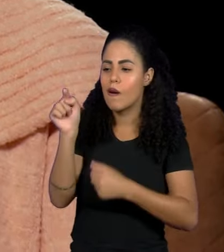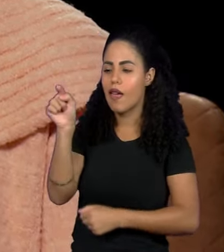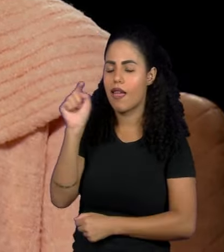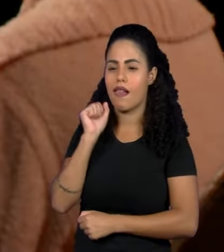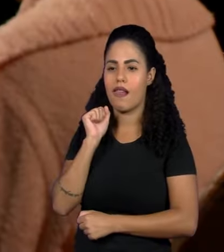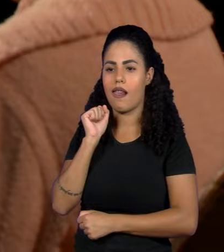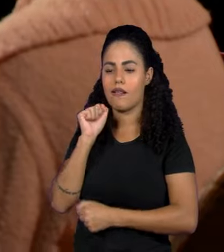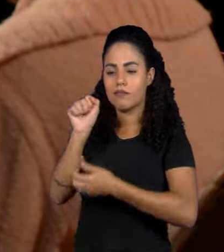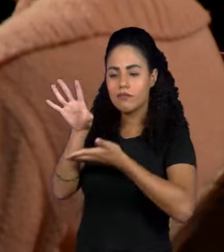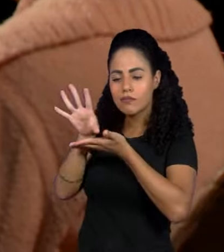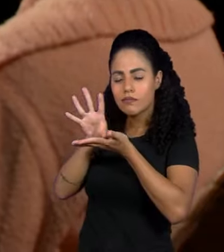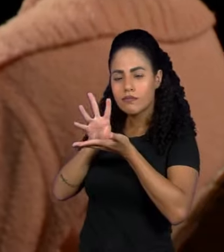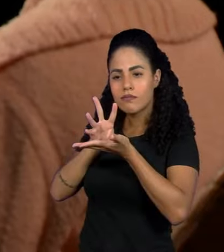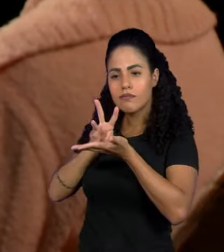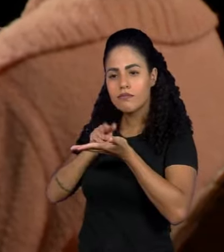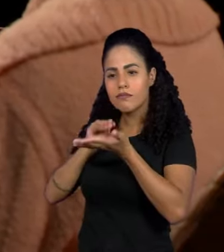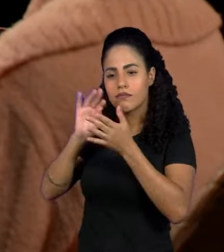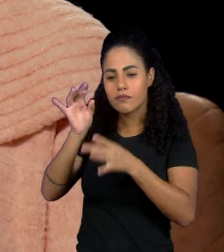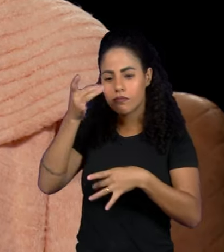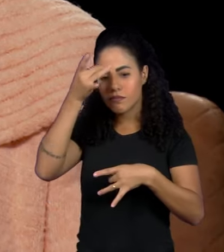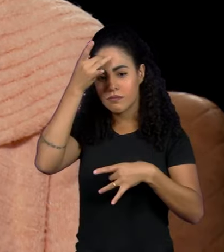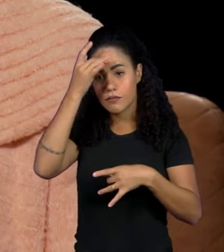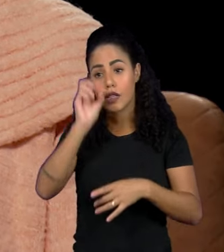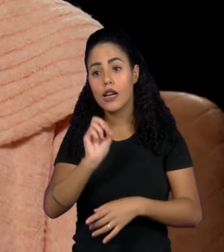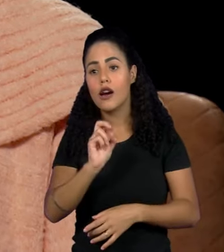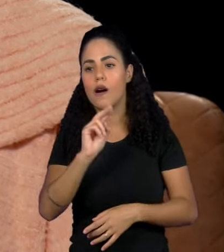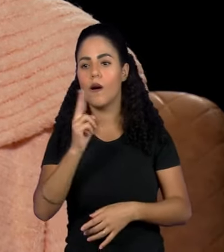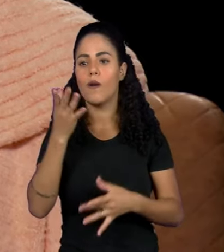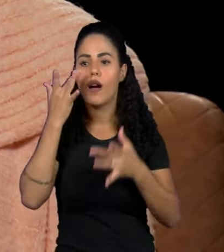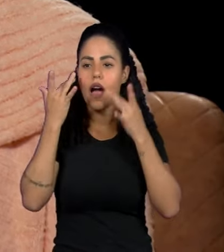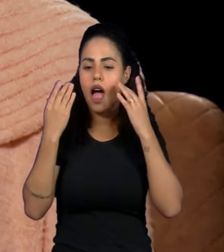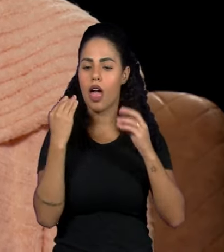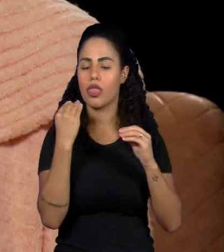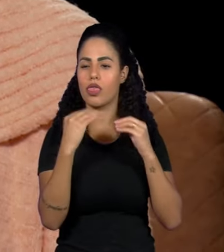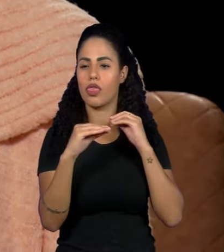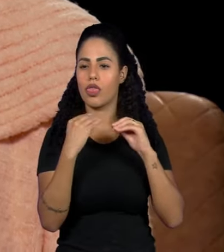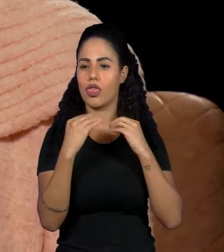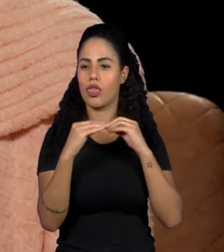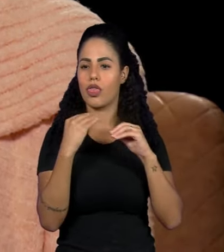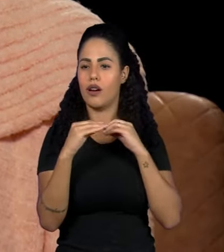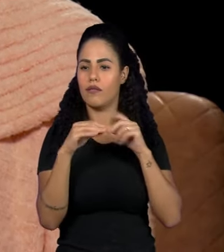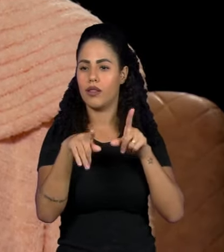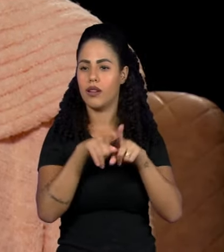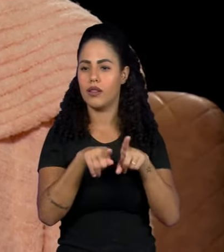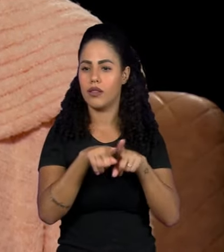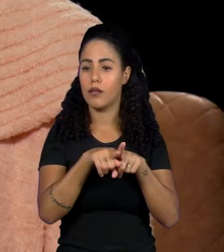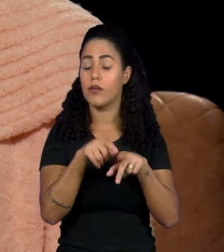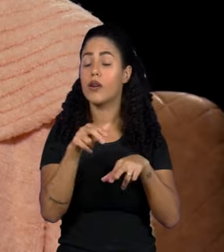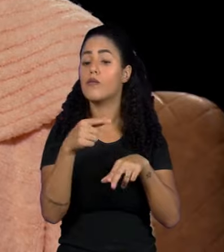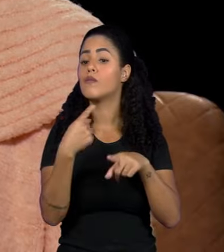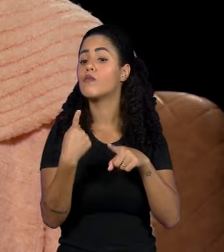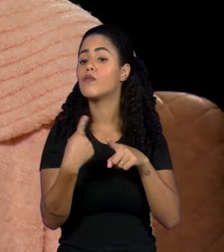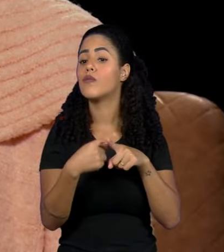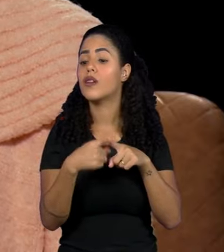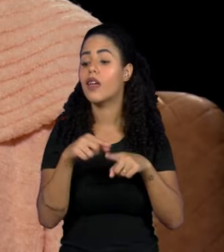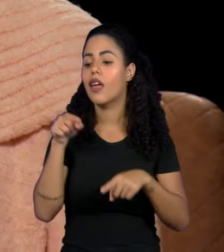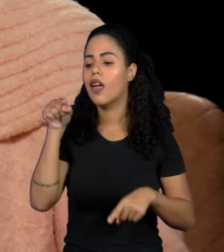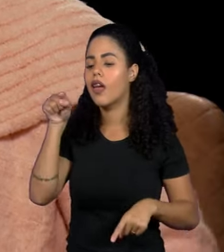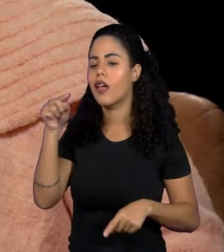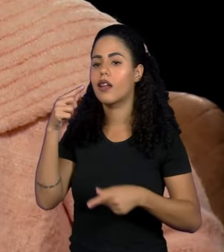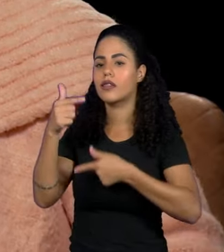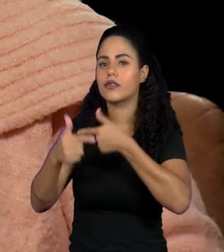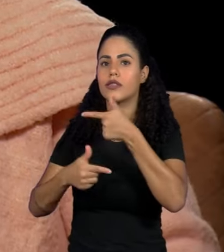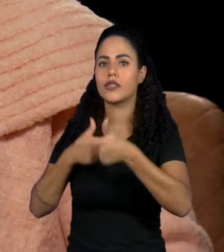drama. Ou algumas cenas, até em novela, muito forte. Porque ela trabalhava